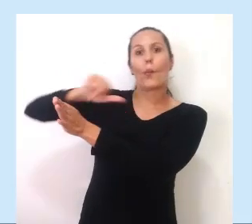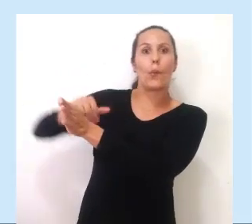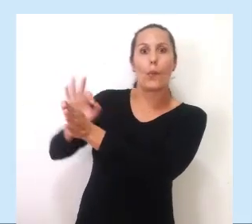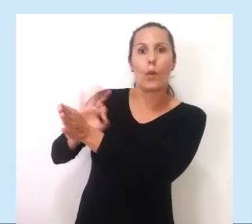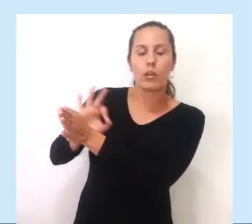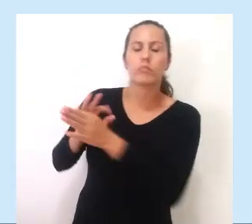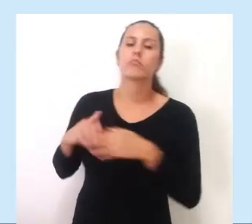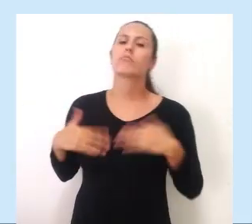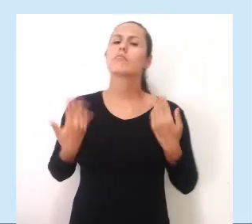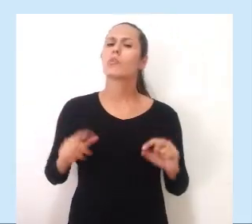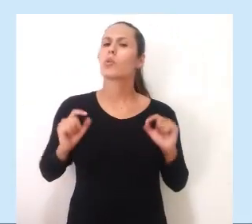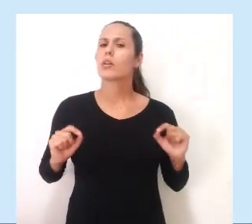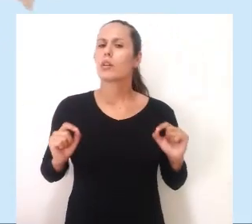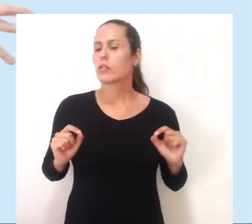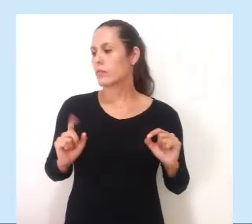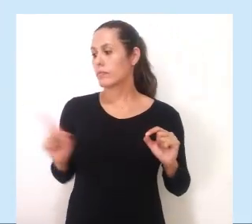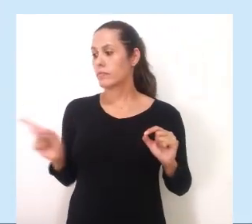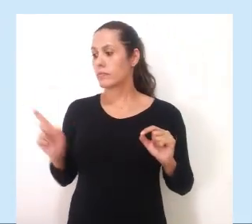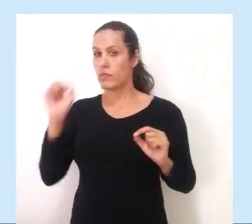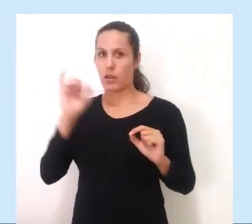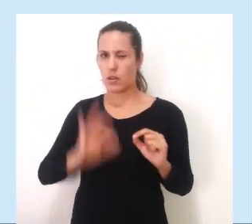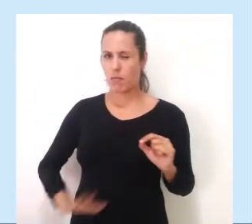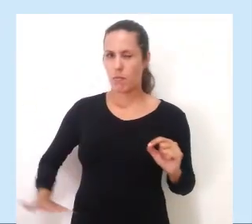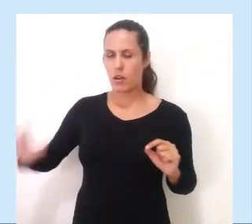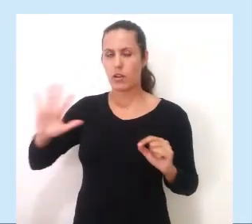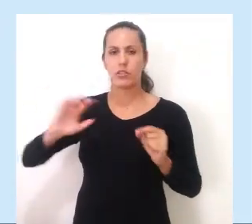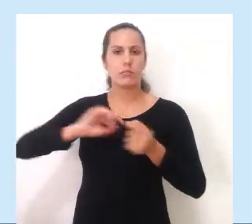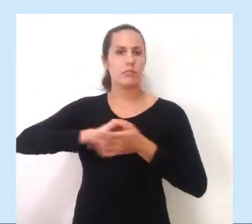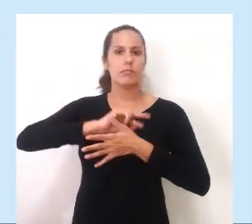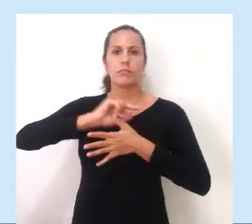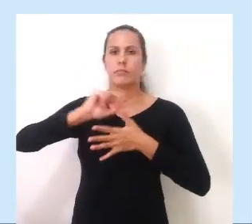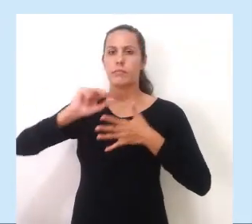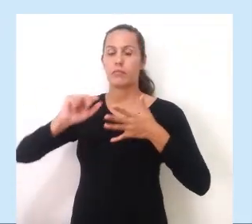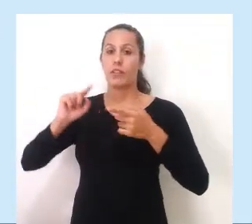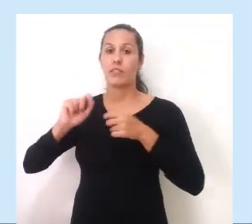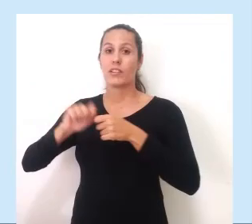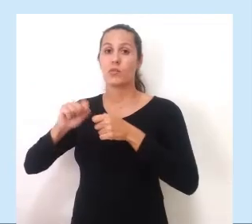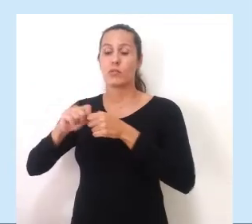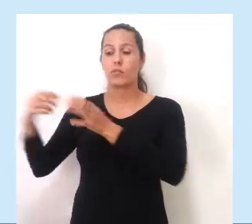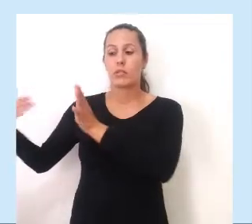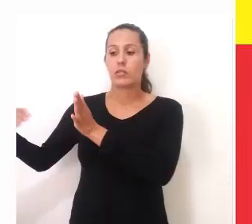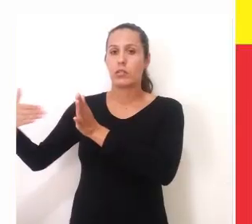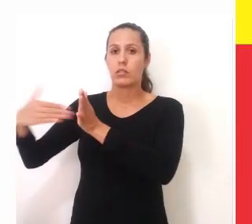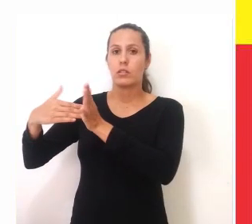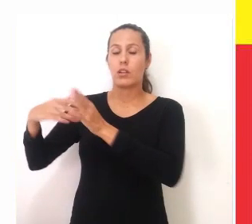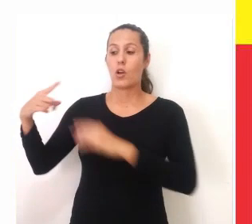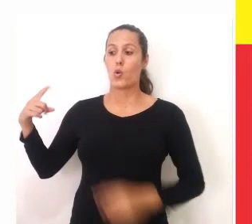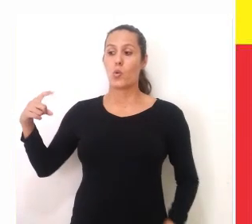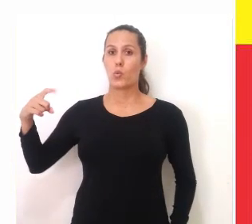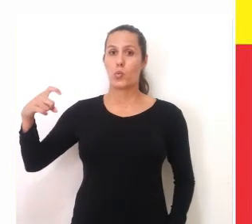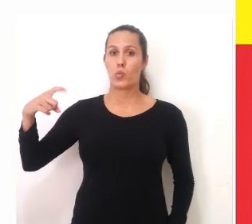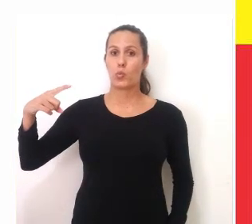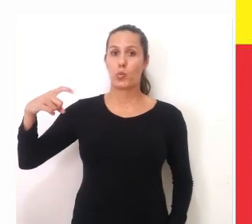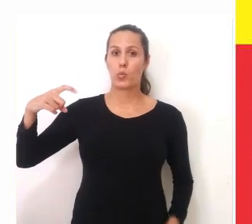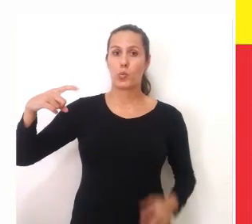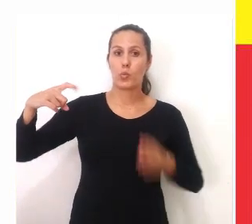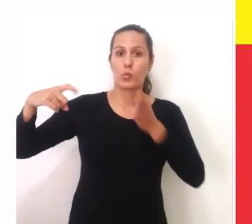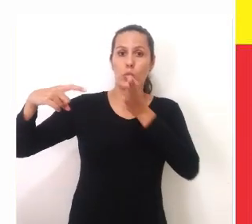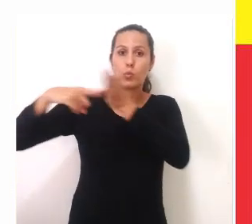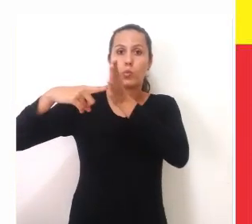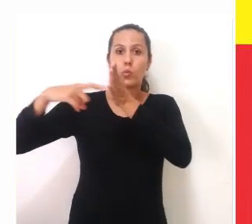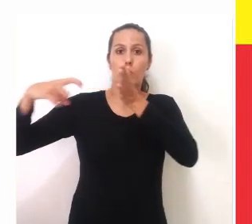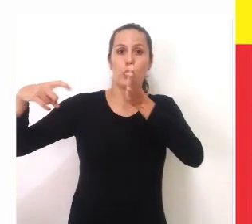chegar. Quando você barra o seu colega, não chega, ok? Métodos de barreira, olha a imagem,